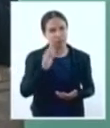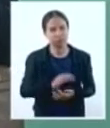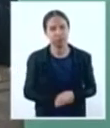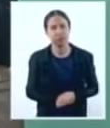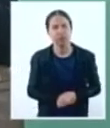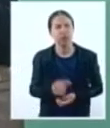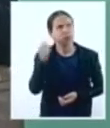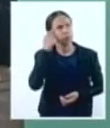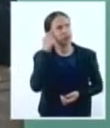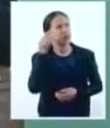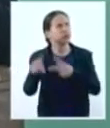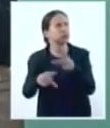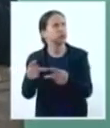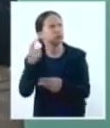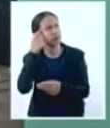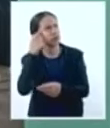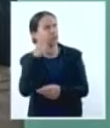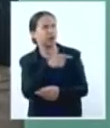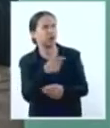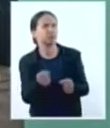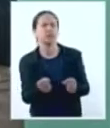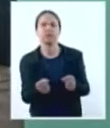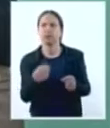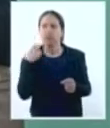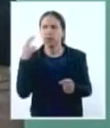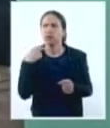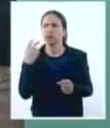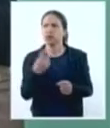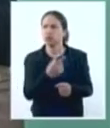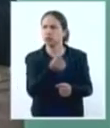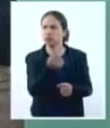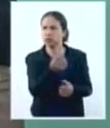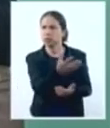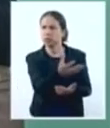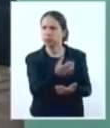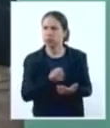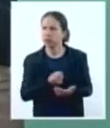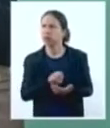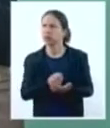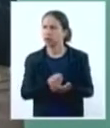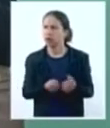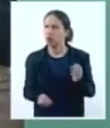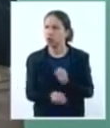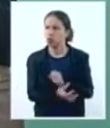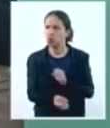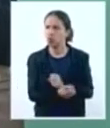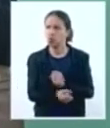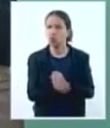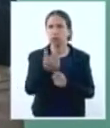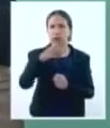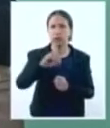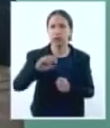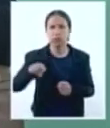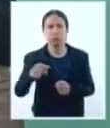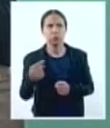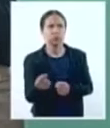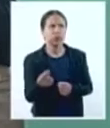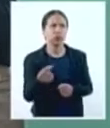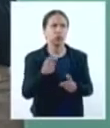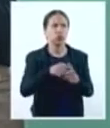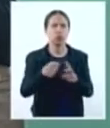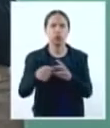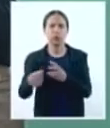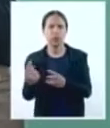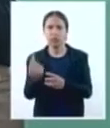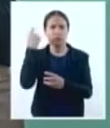seria utilizada pelo vereador, meio que na condição de uma verba indenizatória. Sabe? Olha, eles tinham 10 mil por mês e roubaram, agora eles